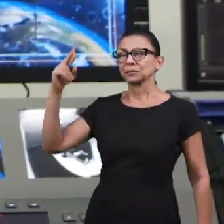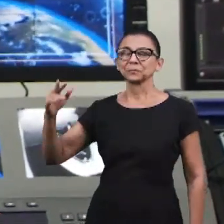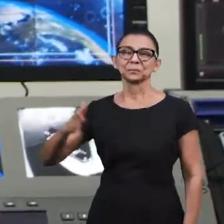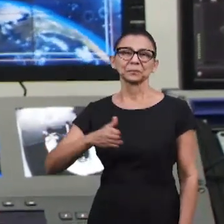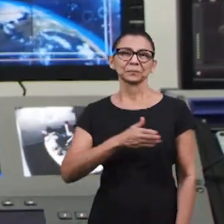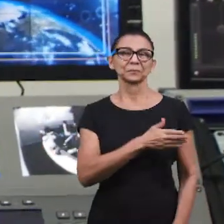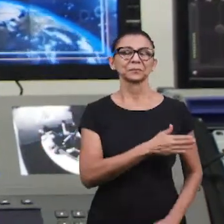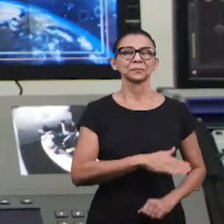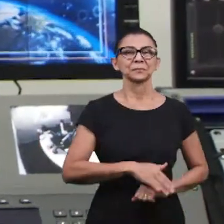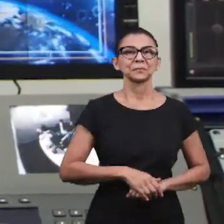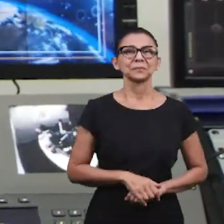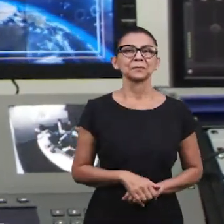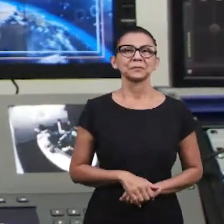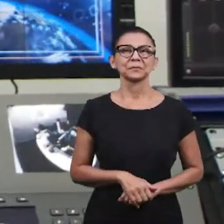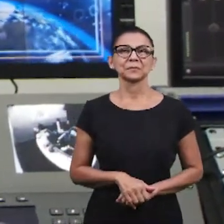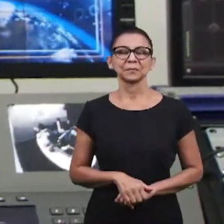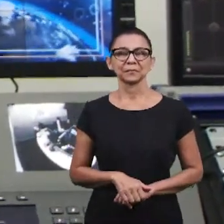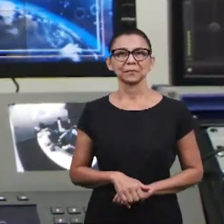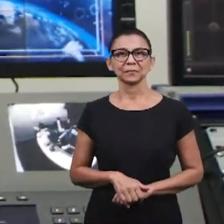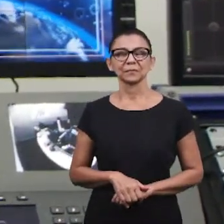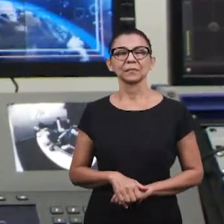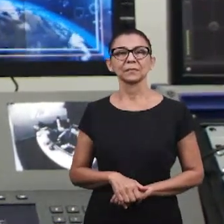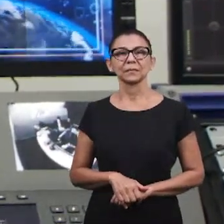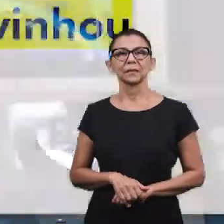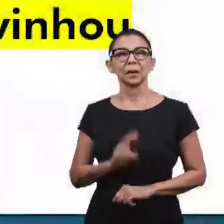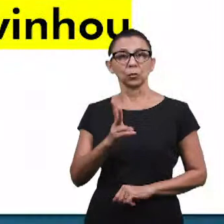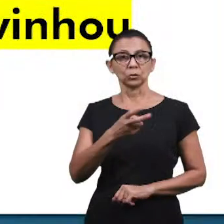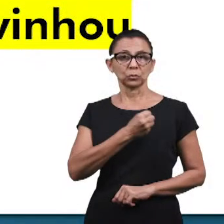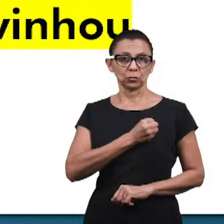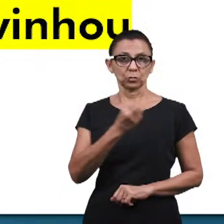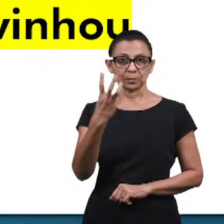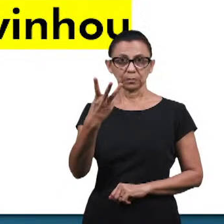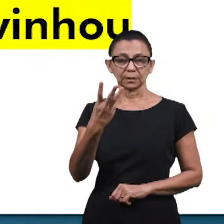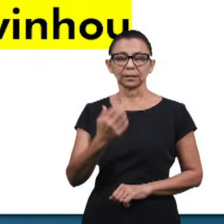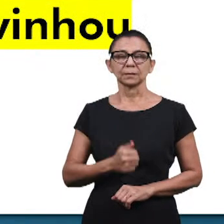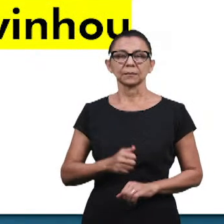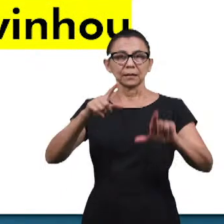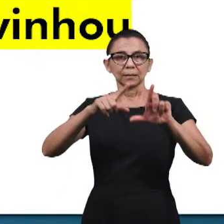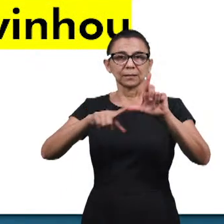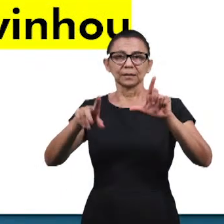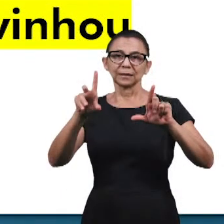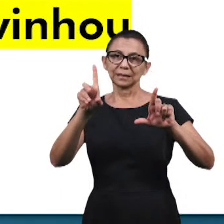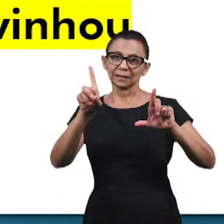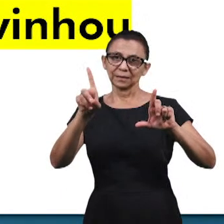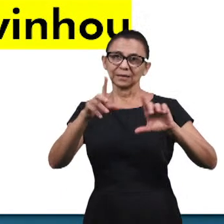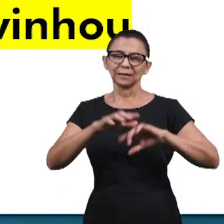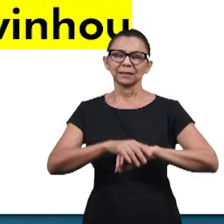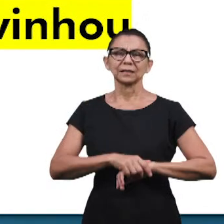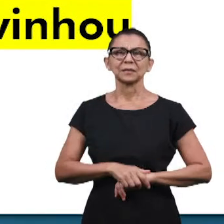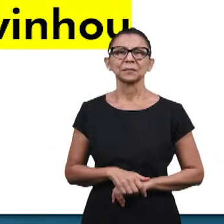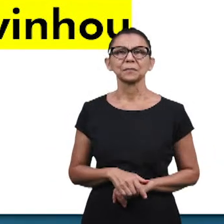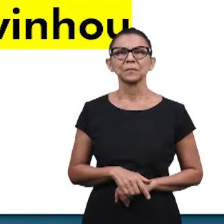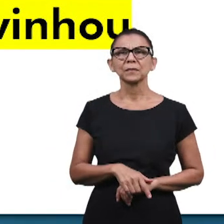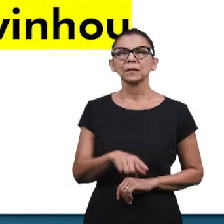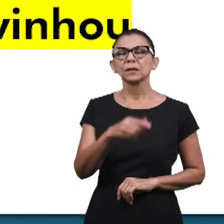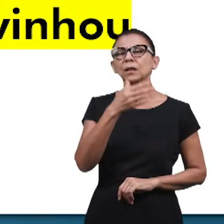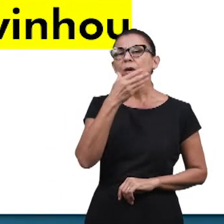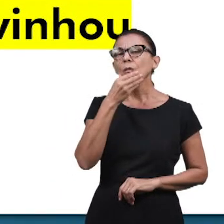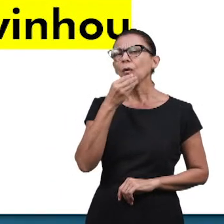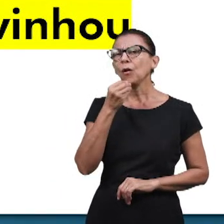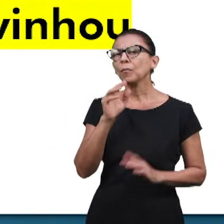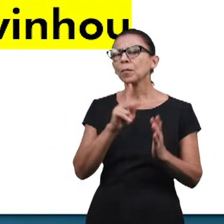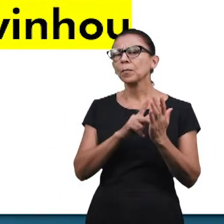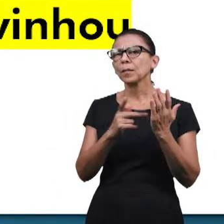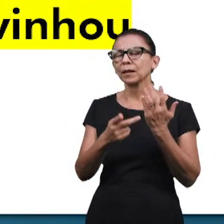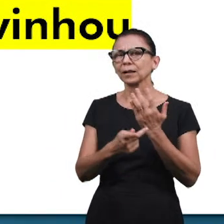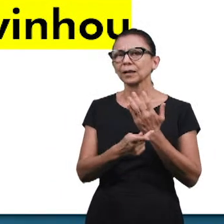D. E a pergunta 3, letra D, diz assim: você acha que o homem da parábola